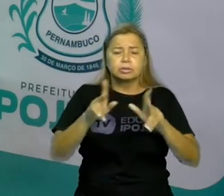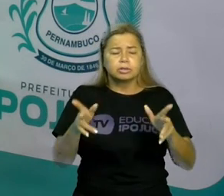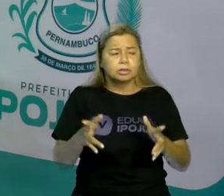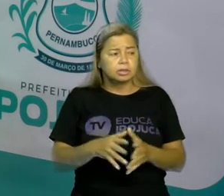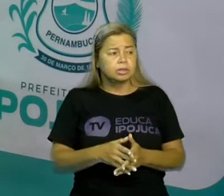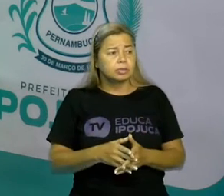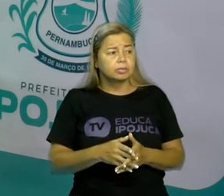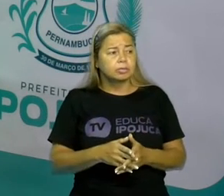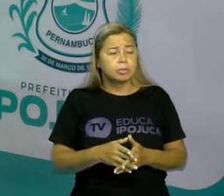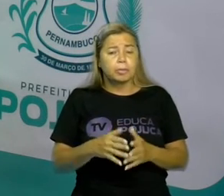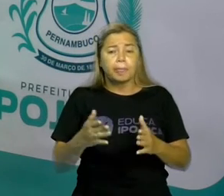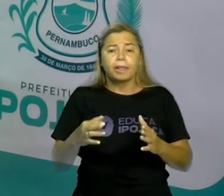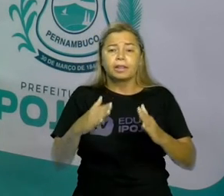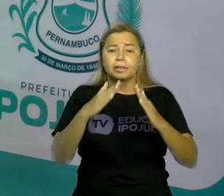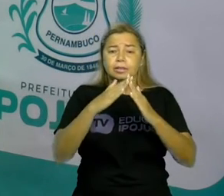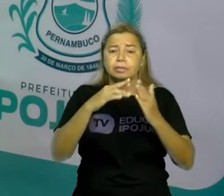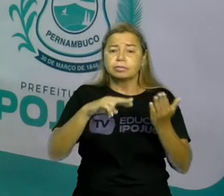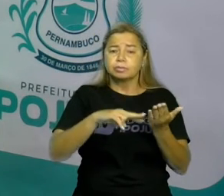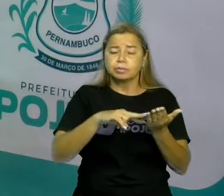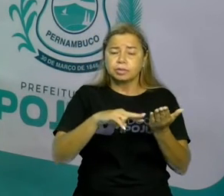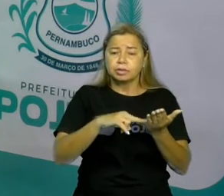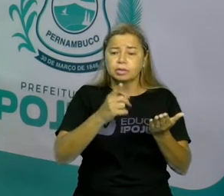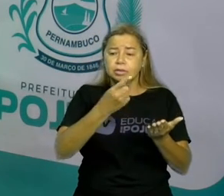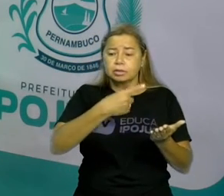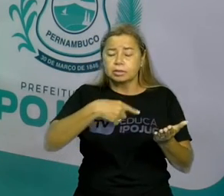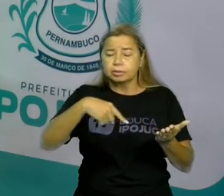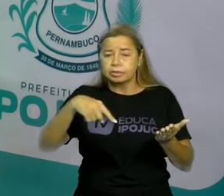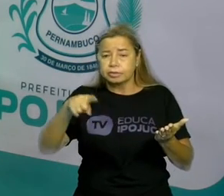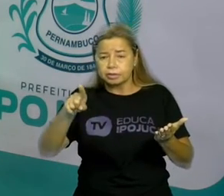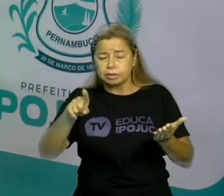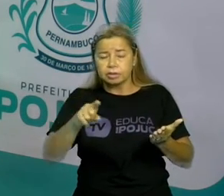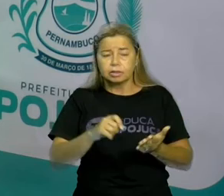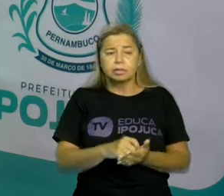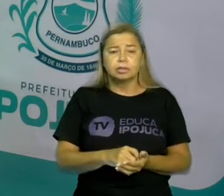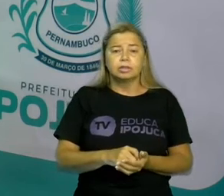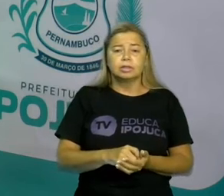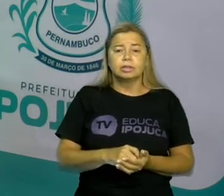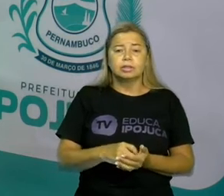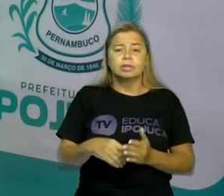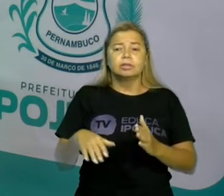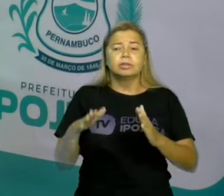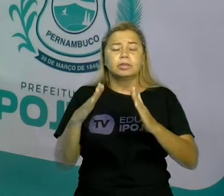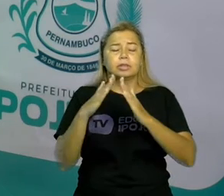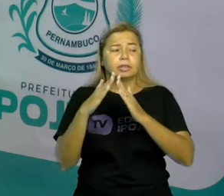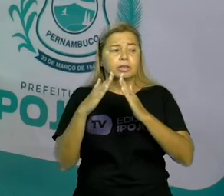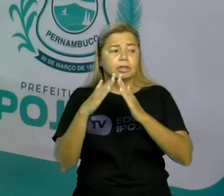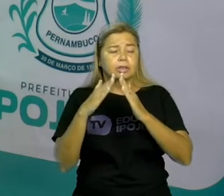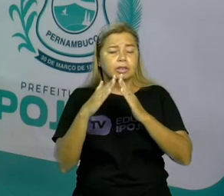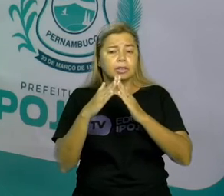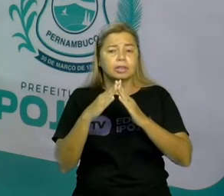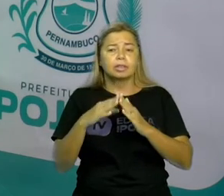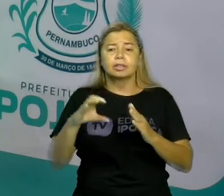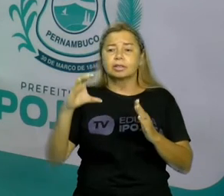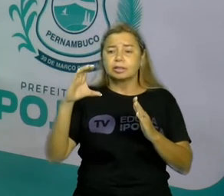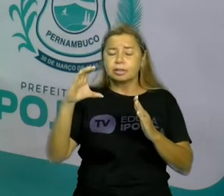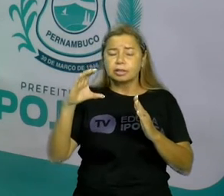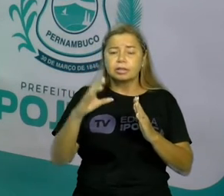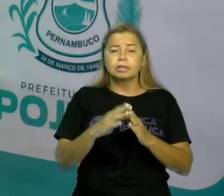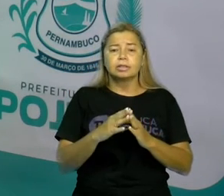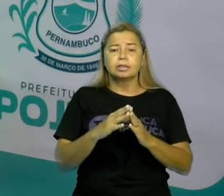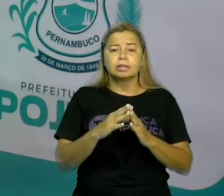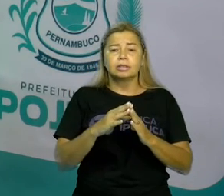pode sair da pizzaria Pizza Boa, passar na casa C, tá